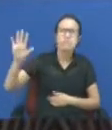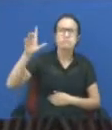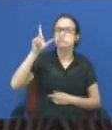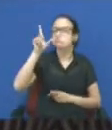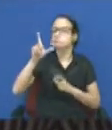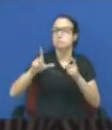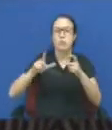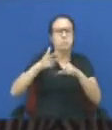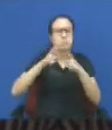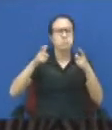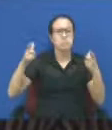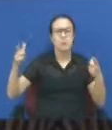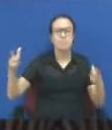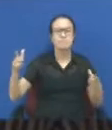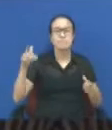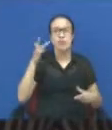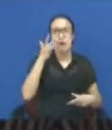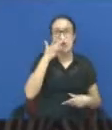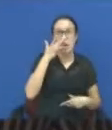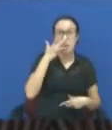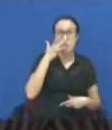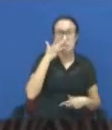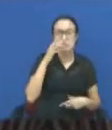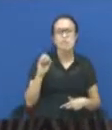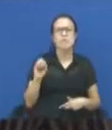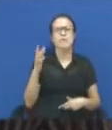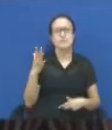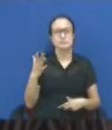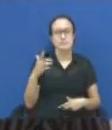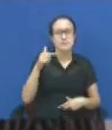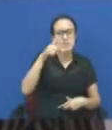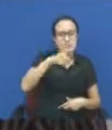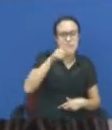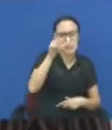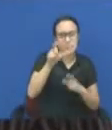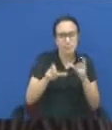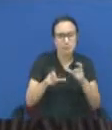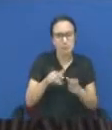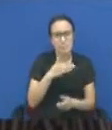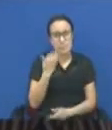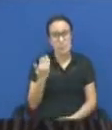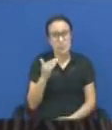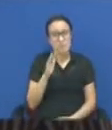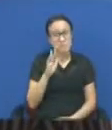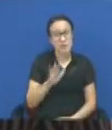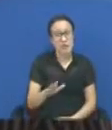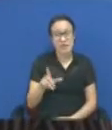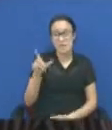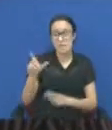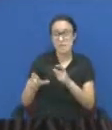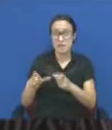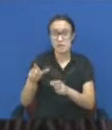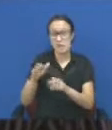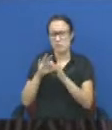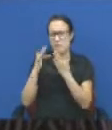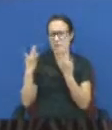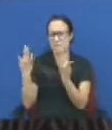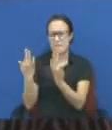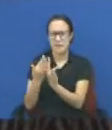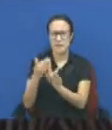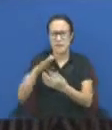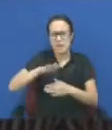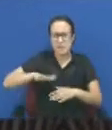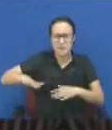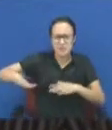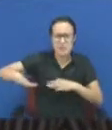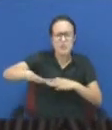E não somente os 7 que faleceram, mas também muitos familiares ali da Redondeza tiveram seus prejuízos, tendo